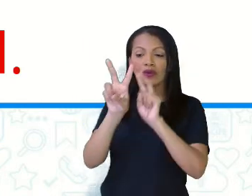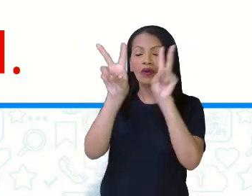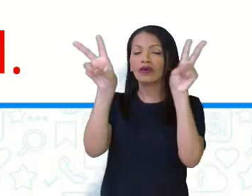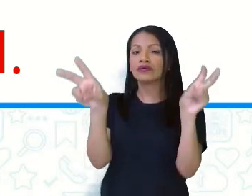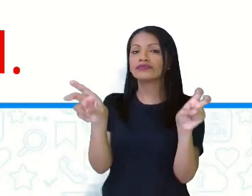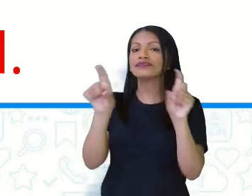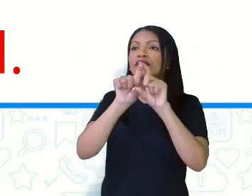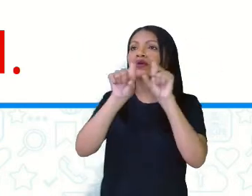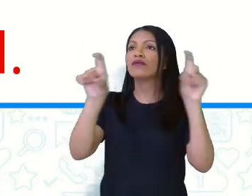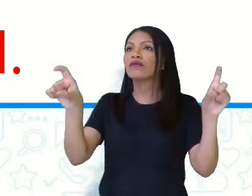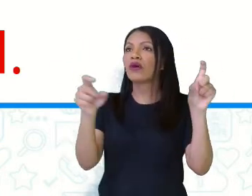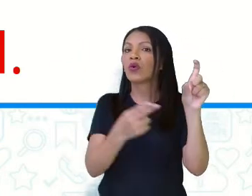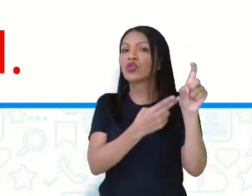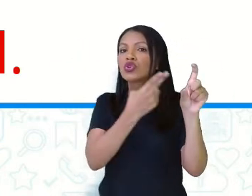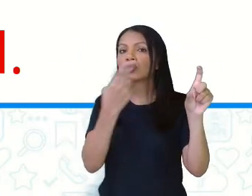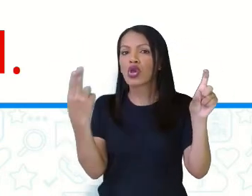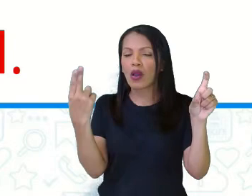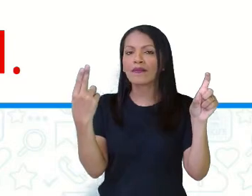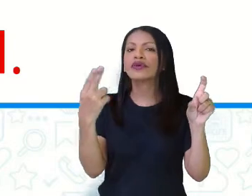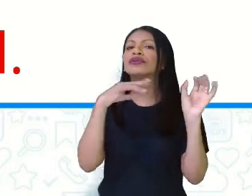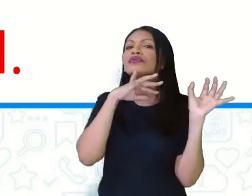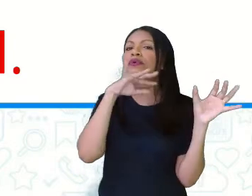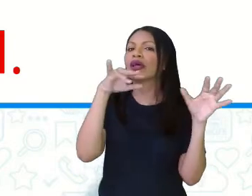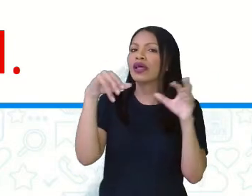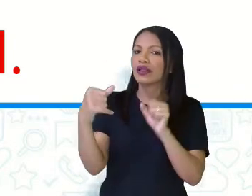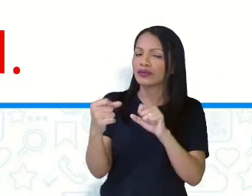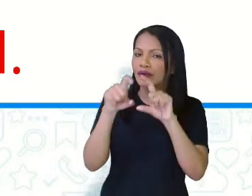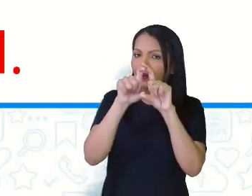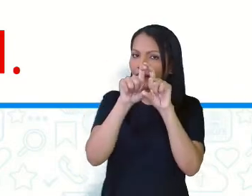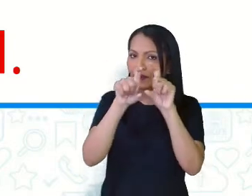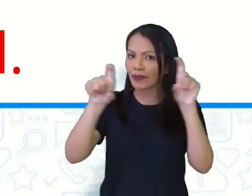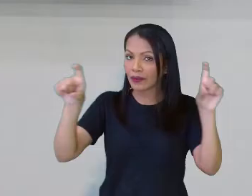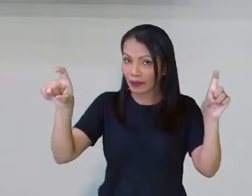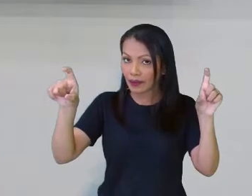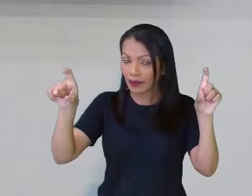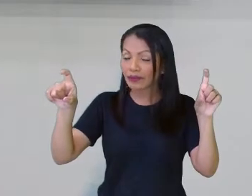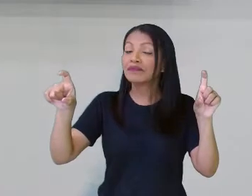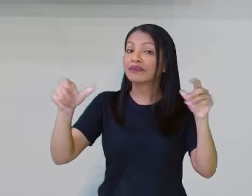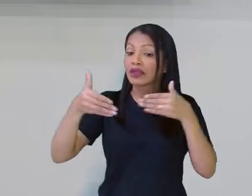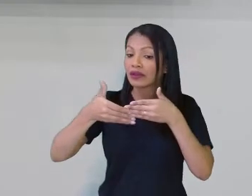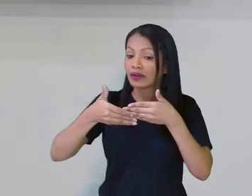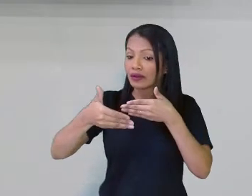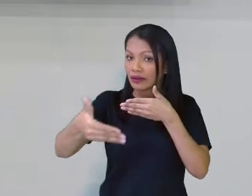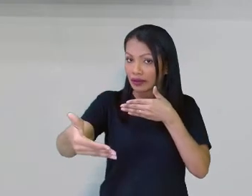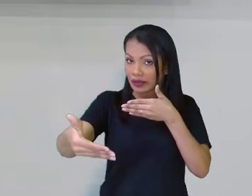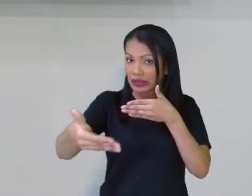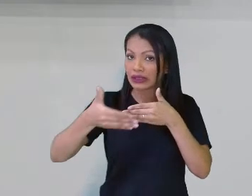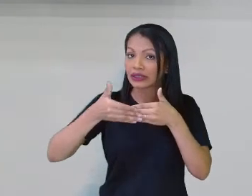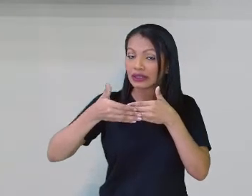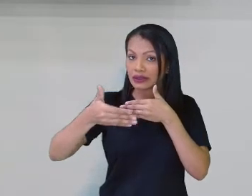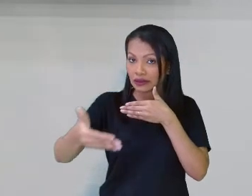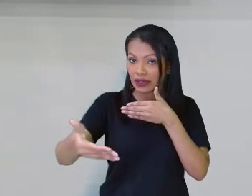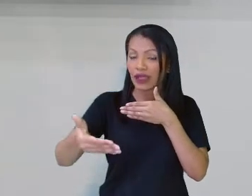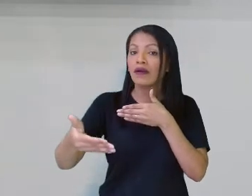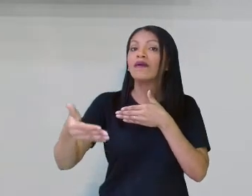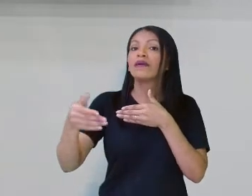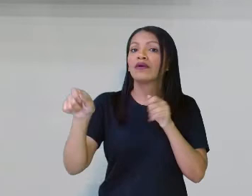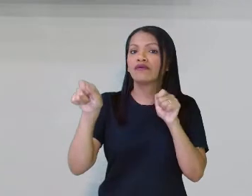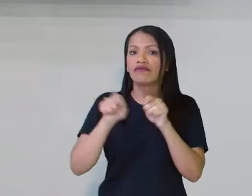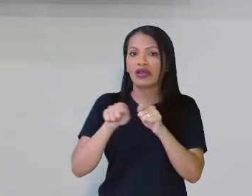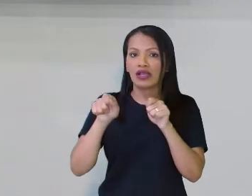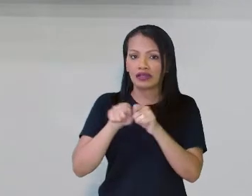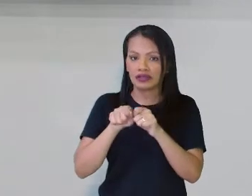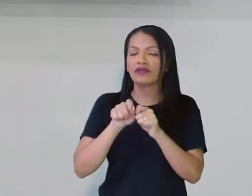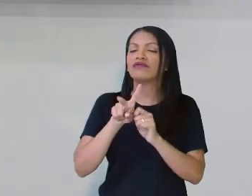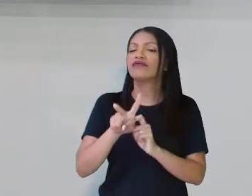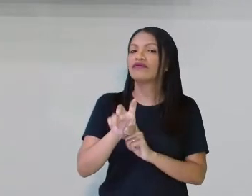nome do animal, tá? Então, o título do verbete é o primeiro passo que a gente vai iniciar para a construção do nosso